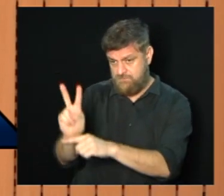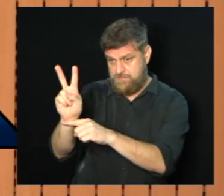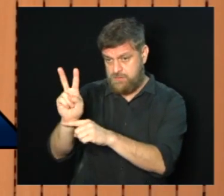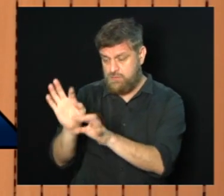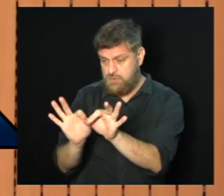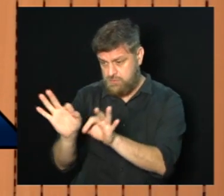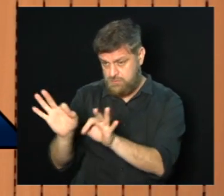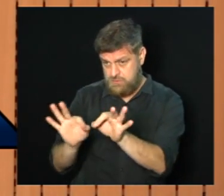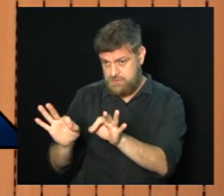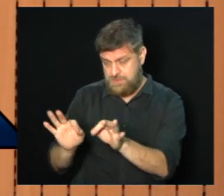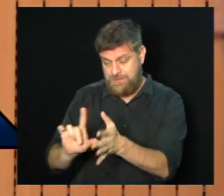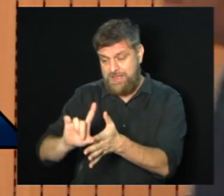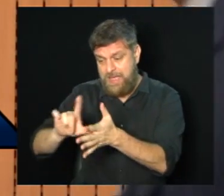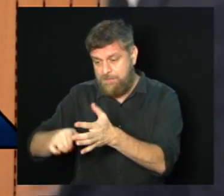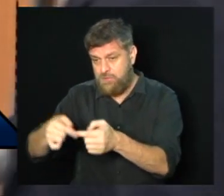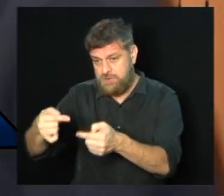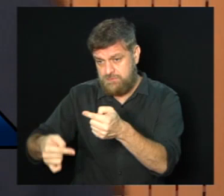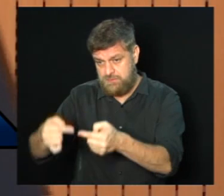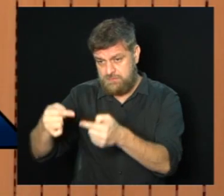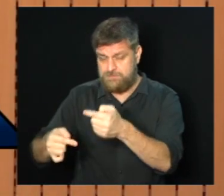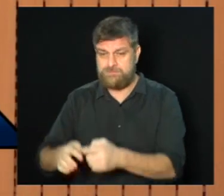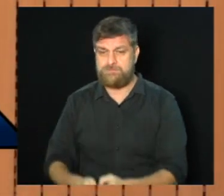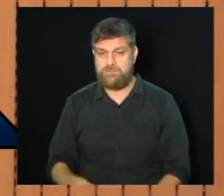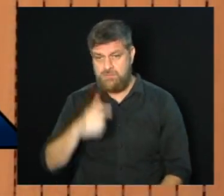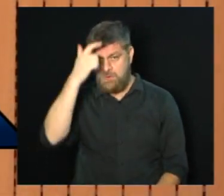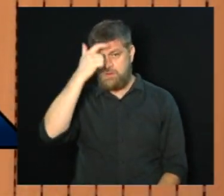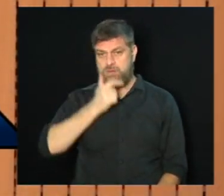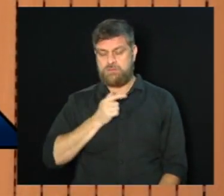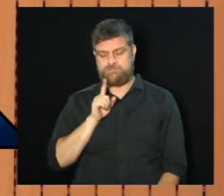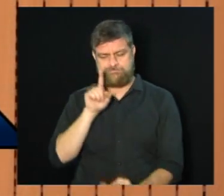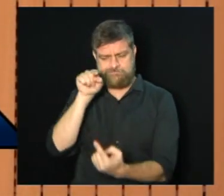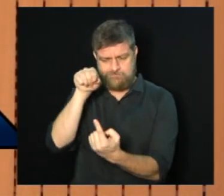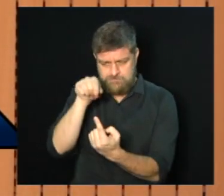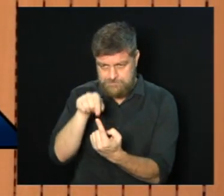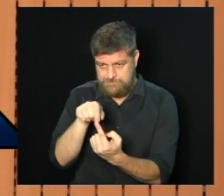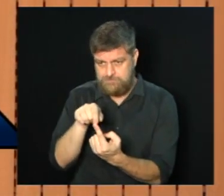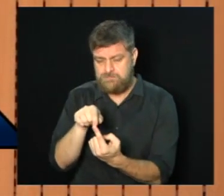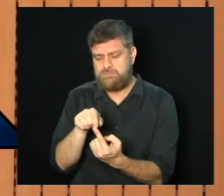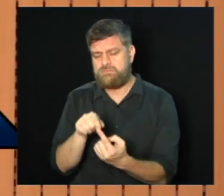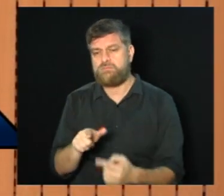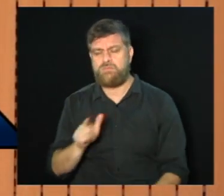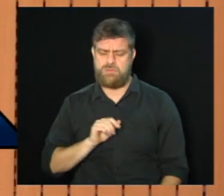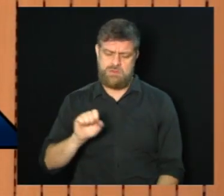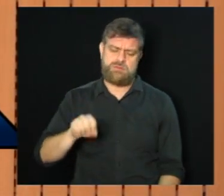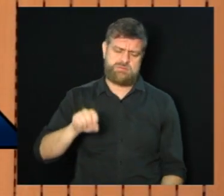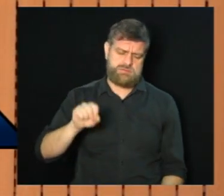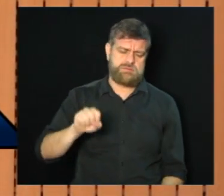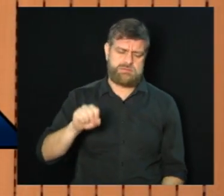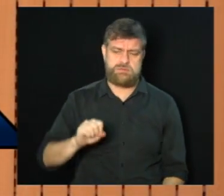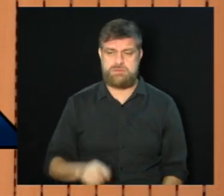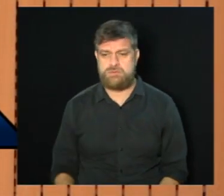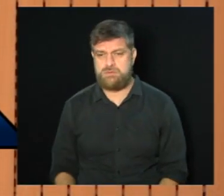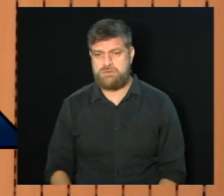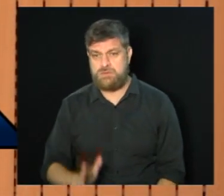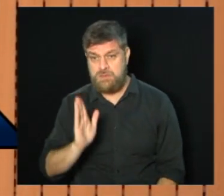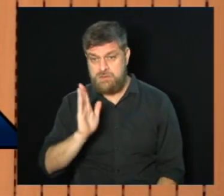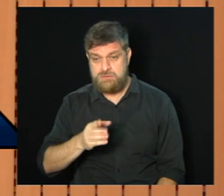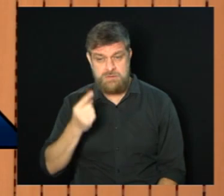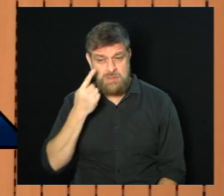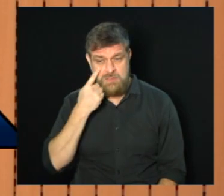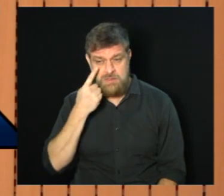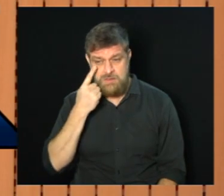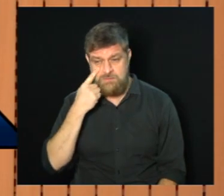momento, que é mérito, eu sou favorável, como professor, sou favorável, obviamente. Já assisti